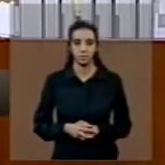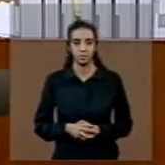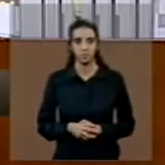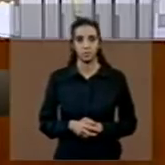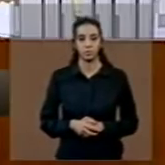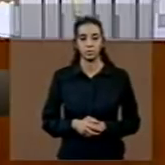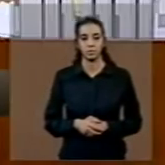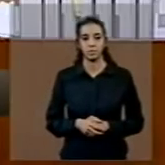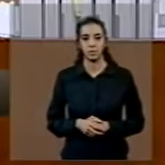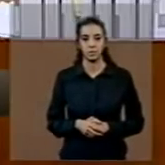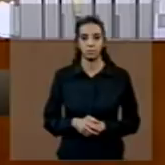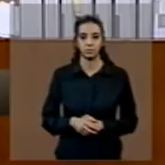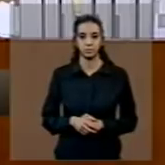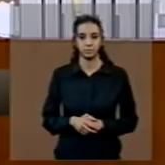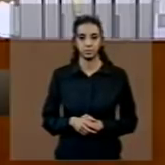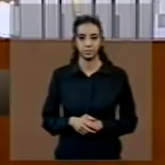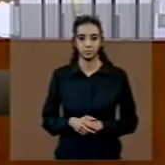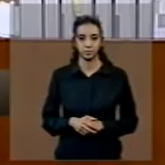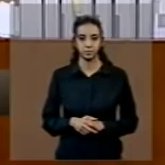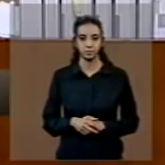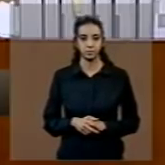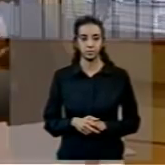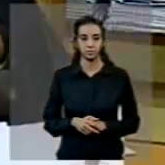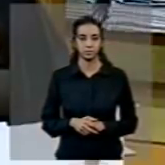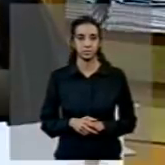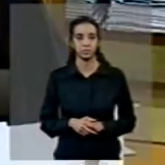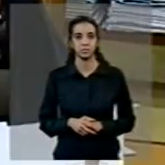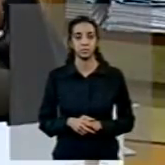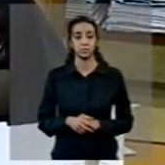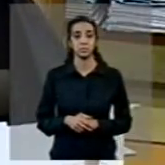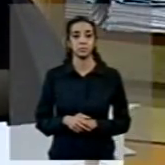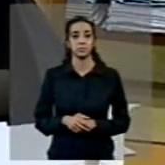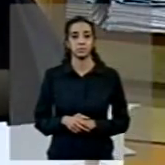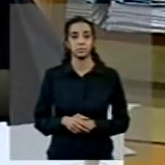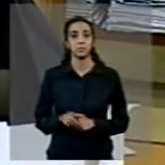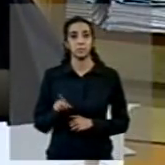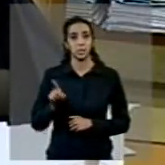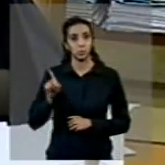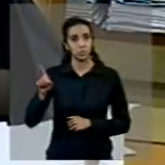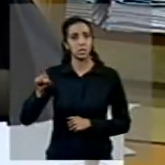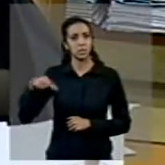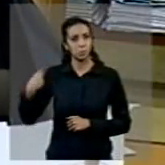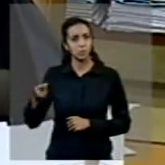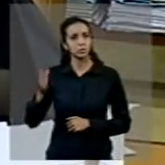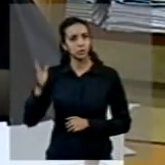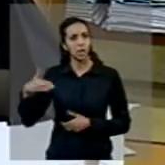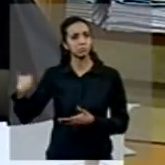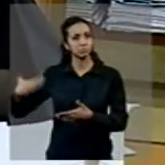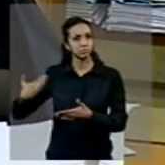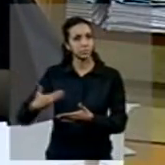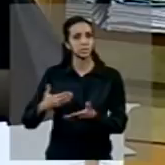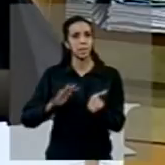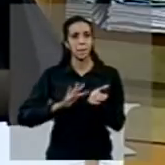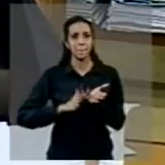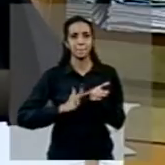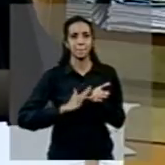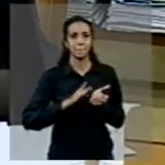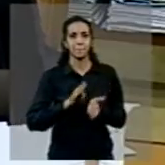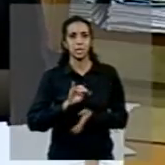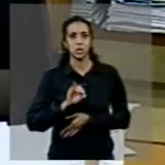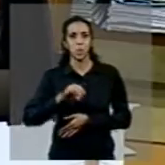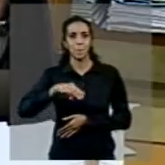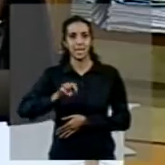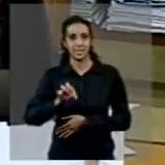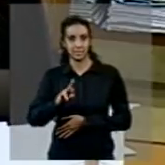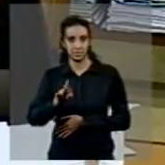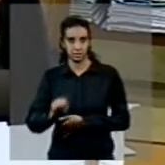tinha avançado no sentido da biometrização. O cenário é, portanto, de